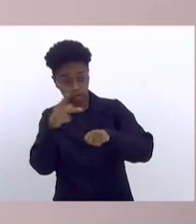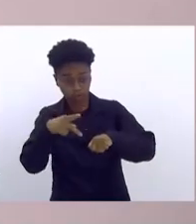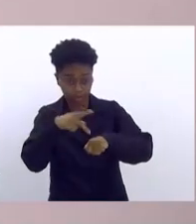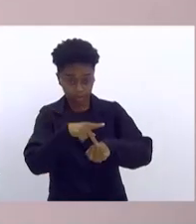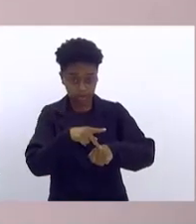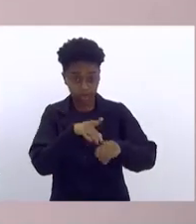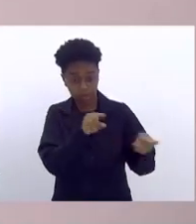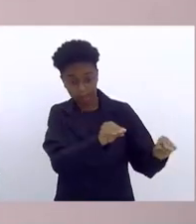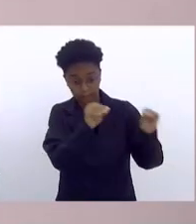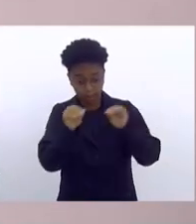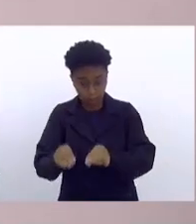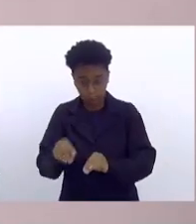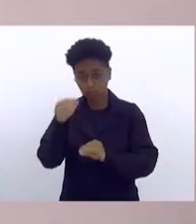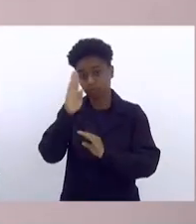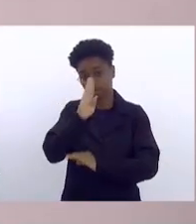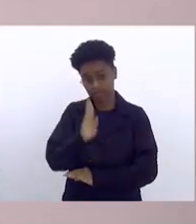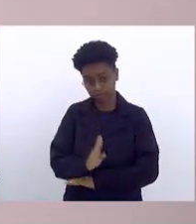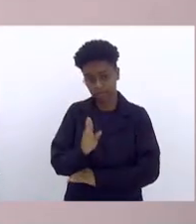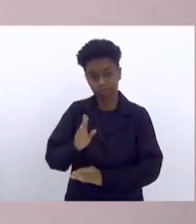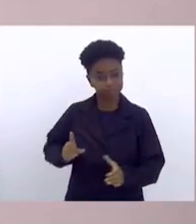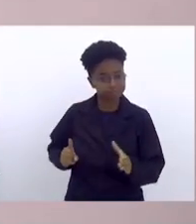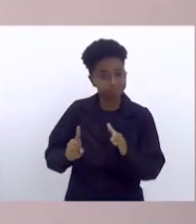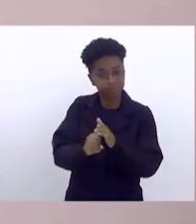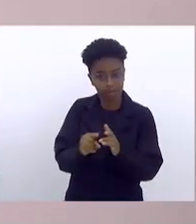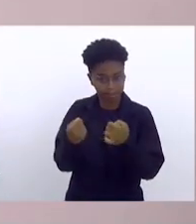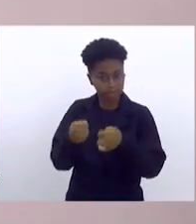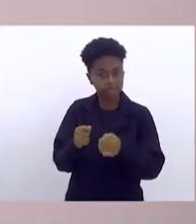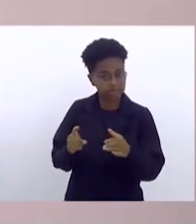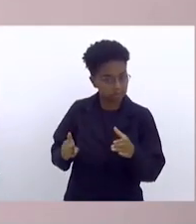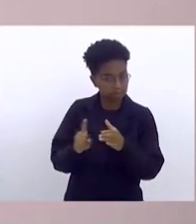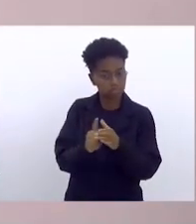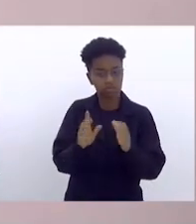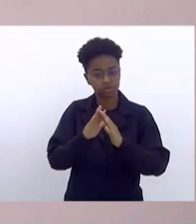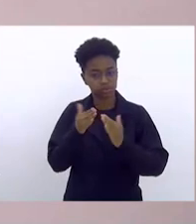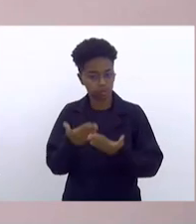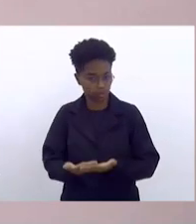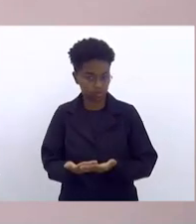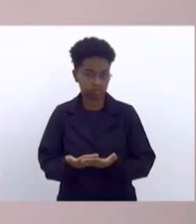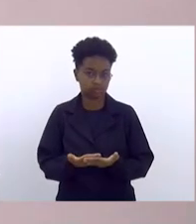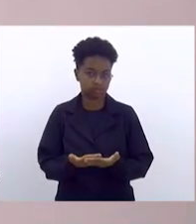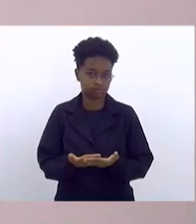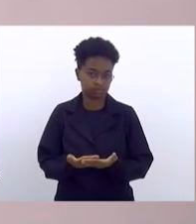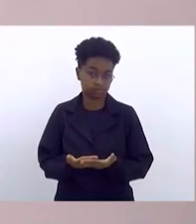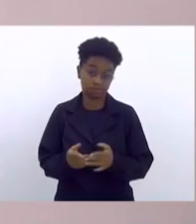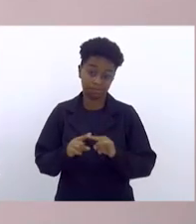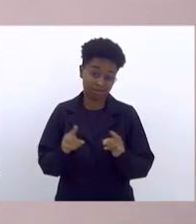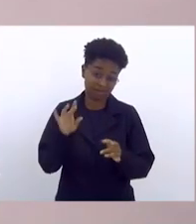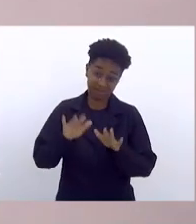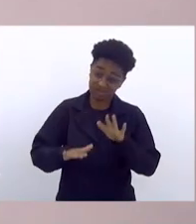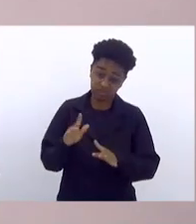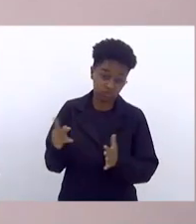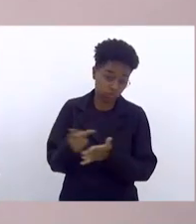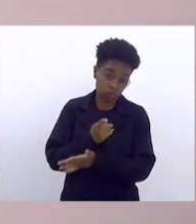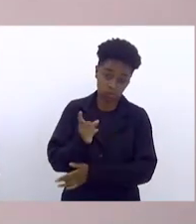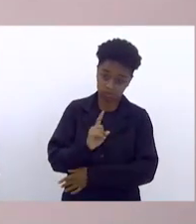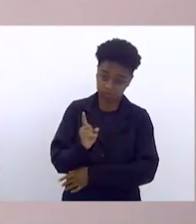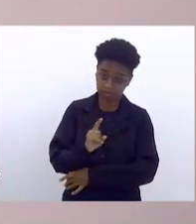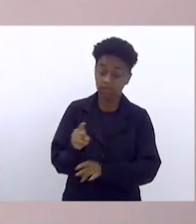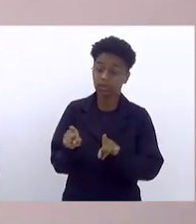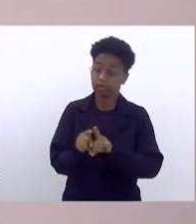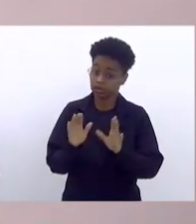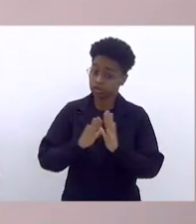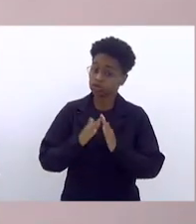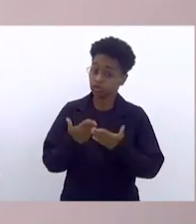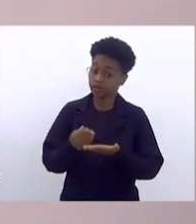e refugiados que a ela precisam acessar não necessariamente acessam a escola também tem